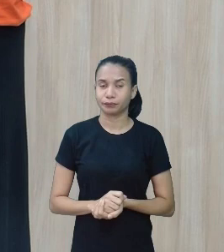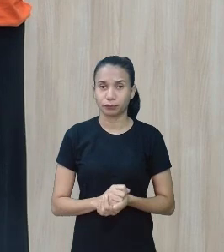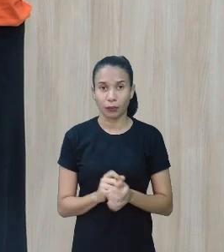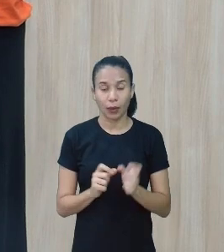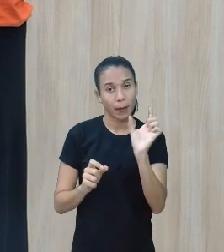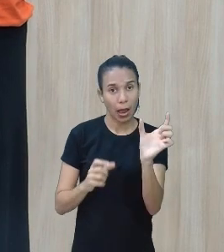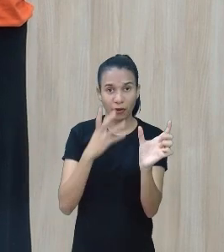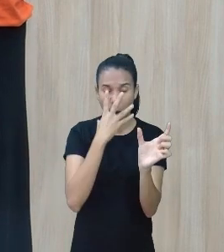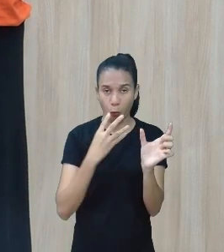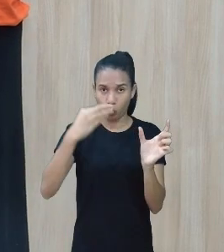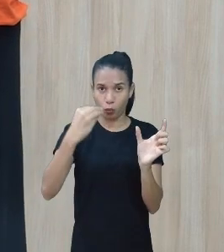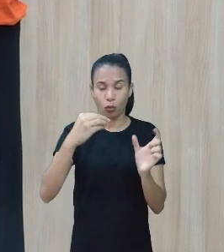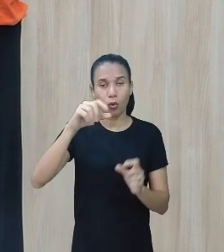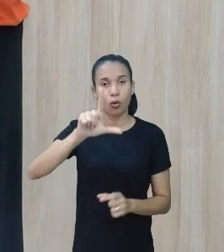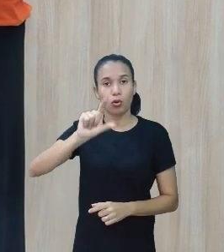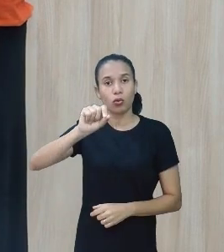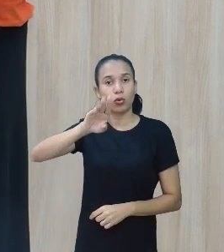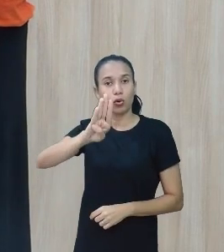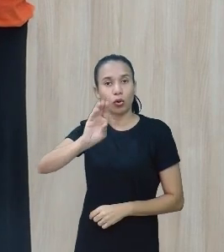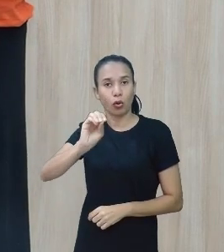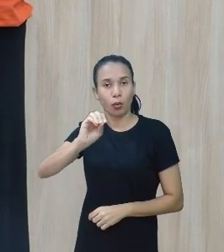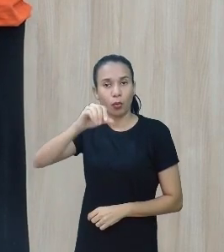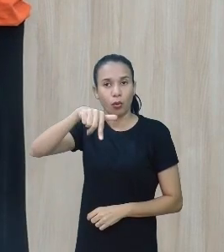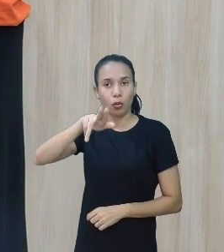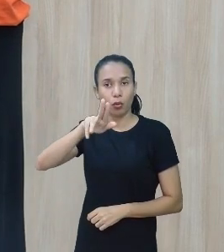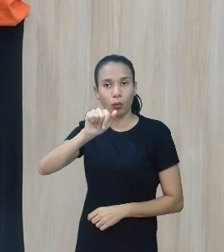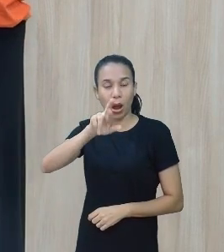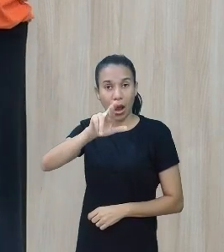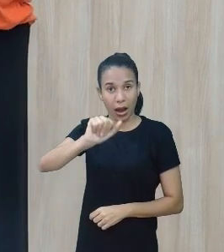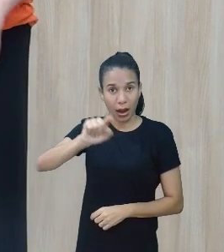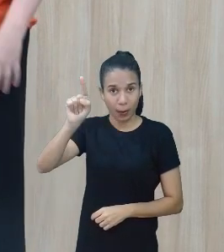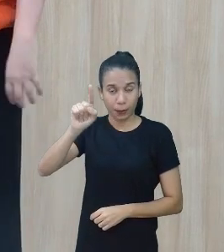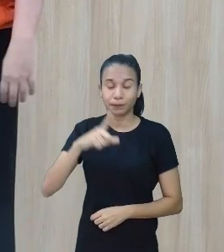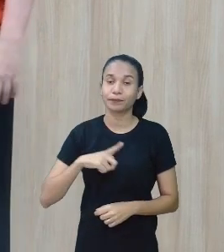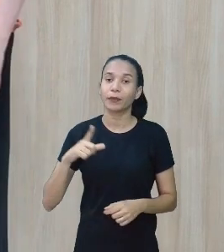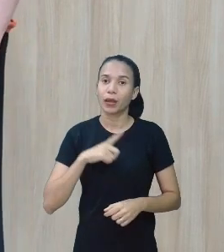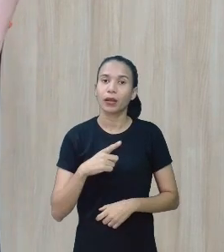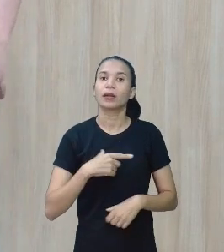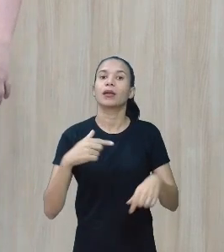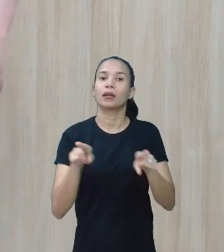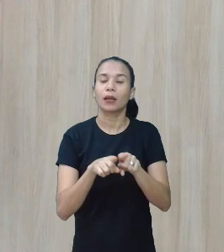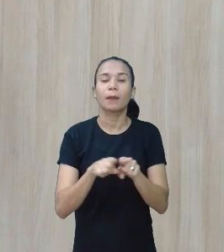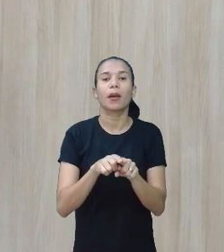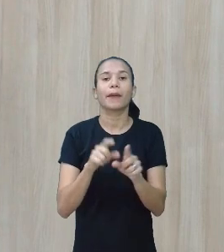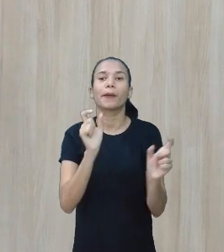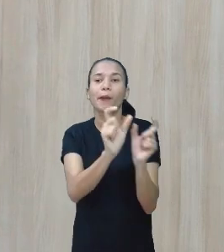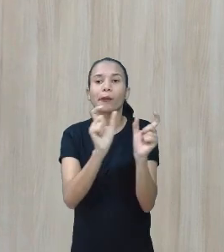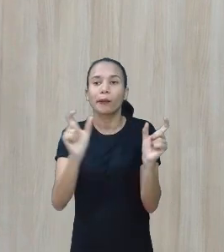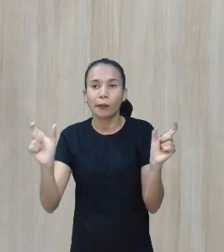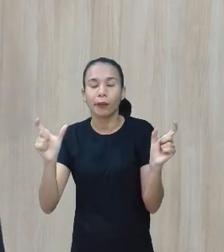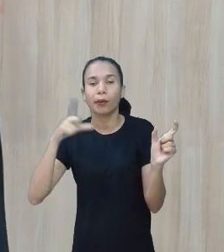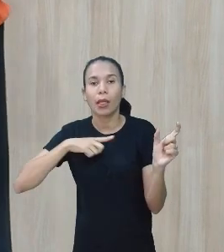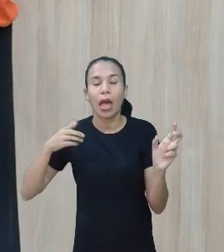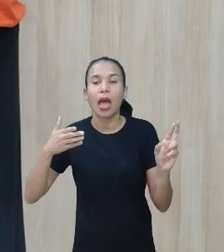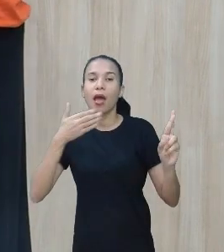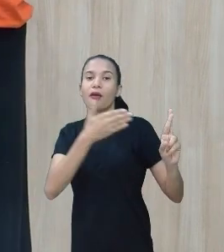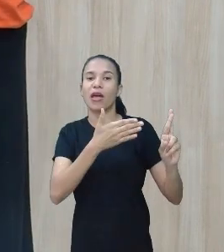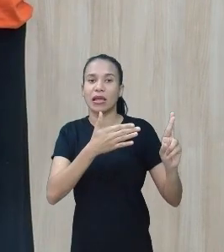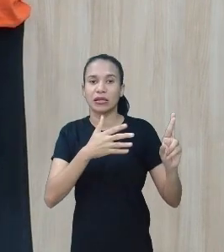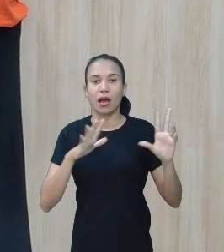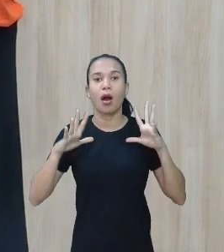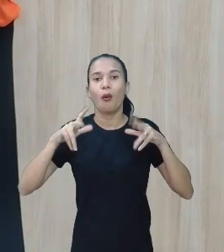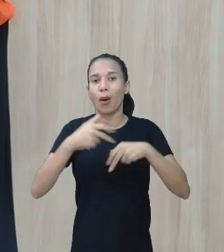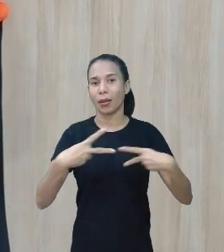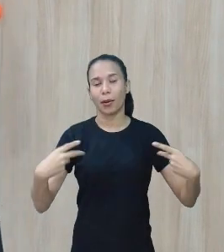termo lobo-guará, a nomenclatura lobo-guará, e a gente tem muitos elementos que se referem a ele